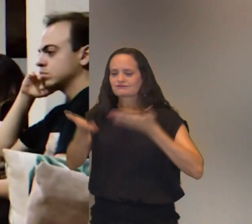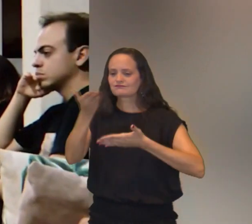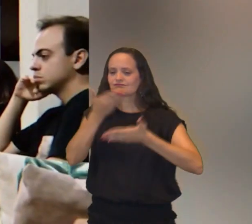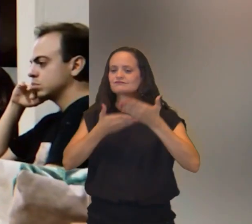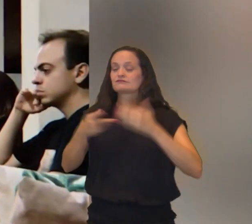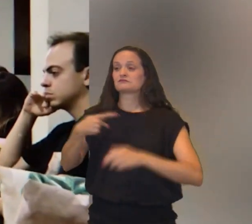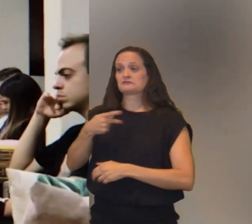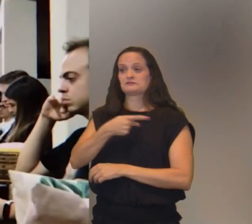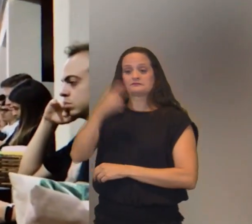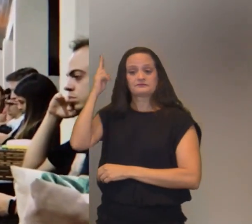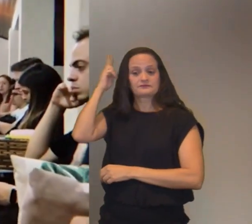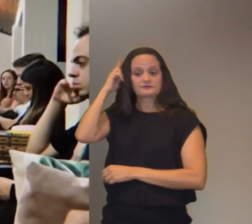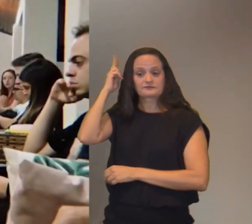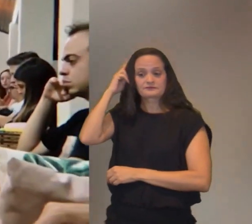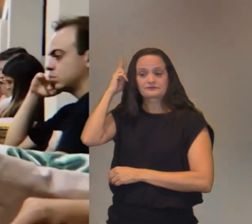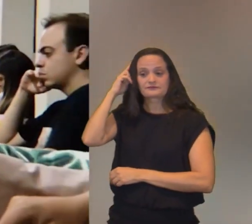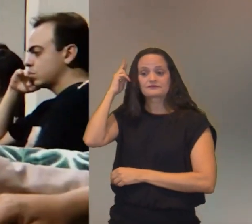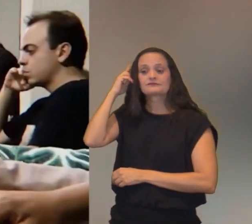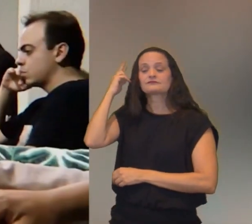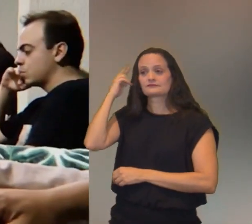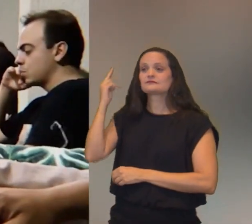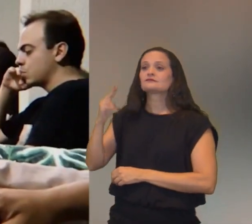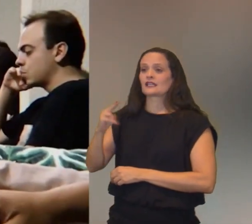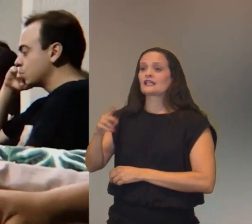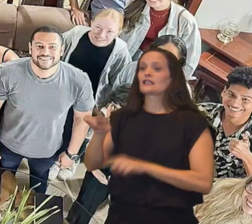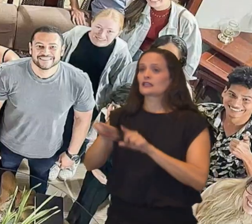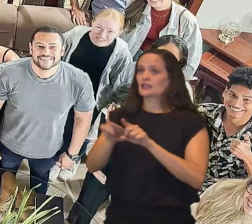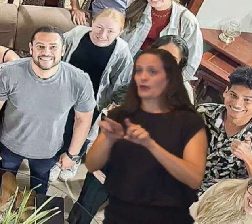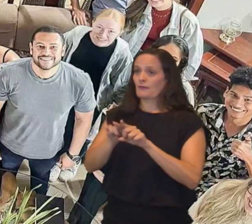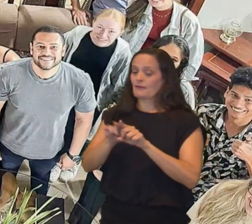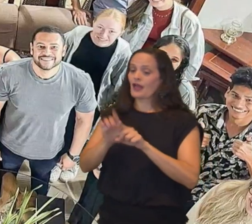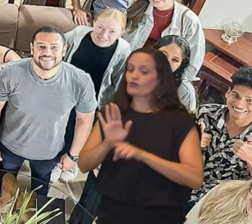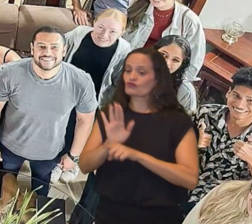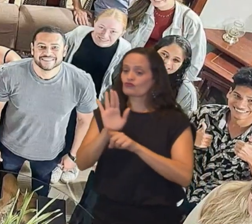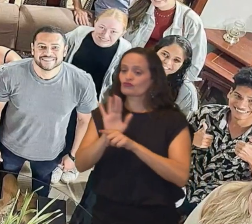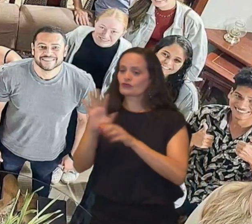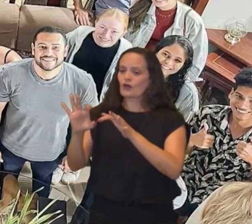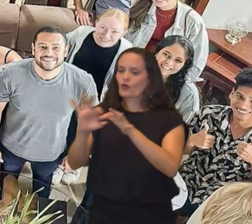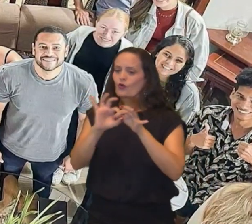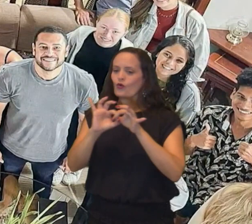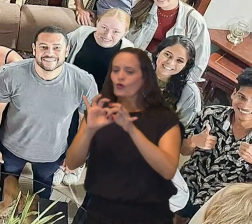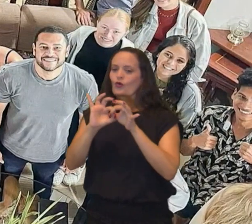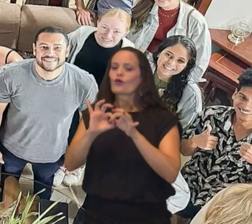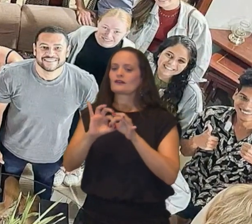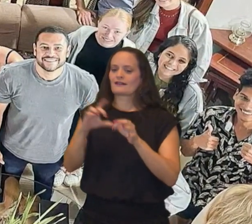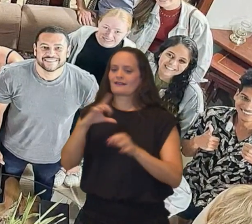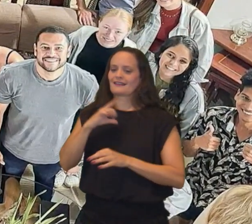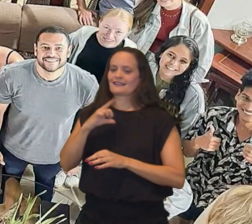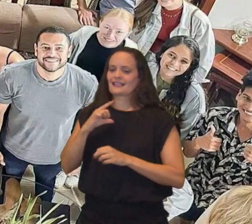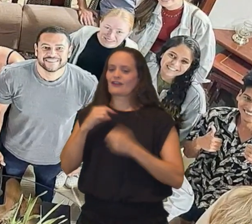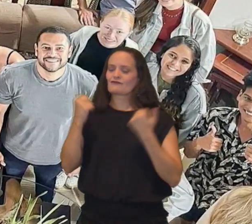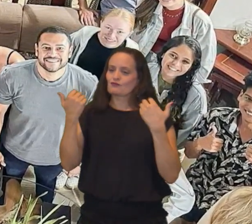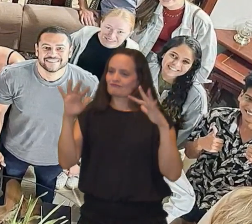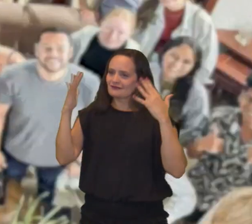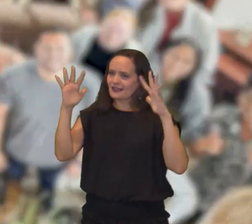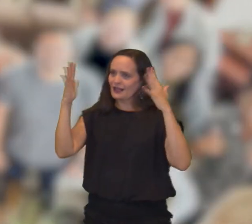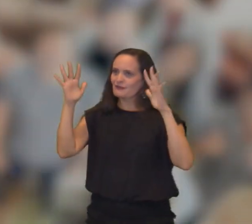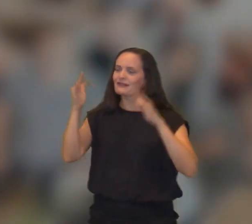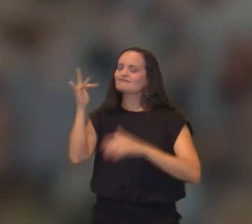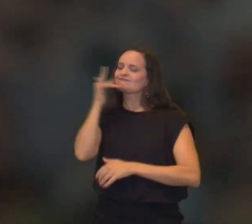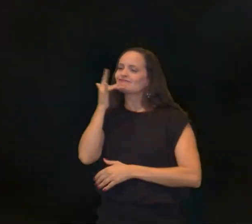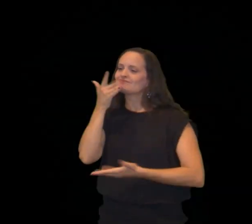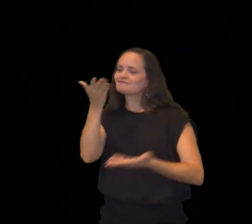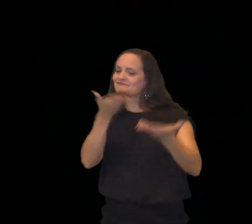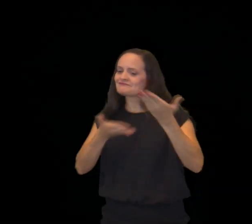Pastor Neander e Guilherme, líderes da nossa juventude, estiveram no encontro que culminou com o compartilhamento de um